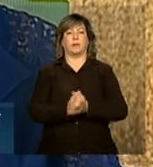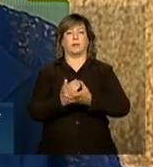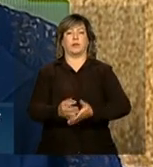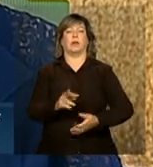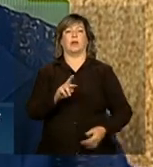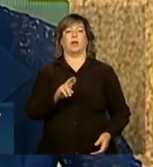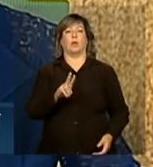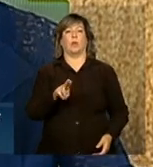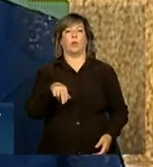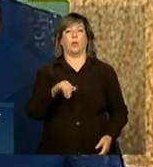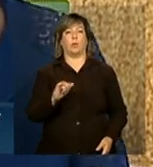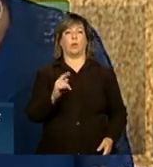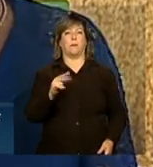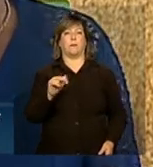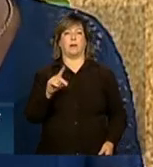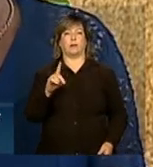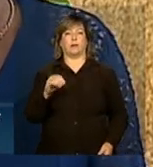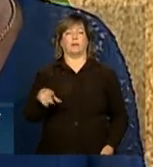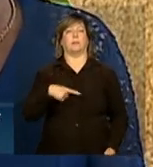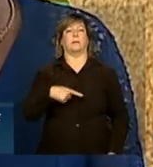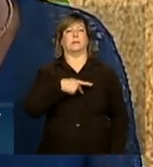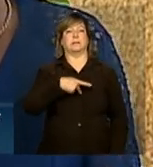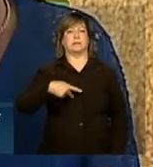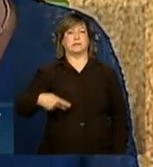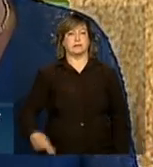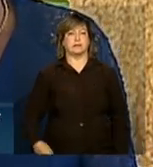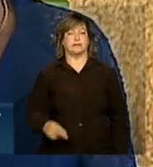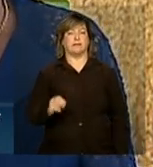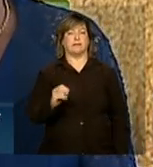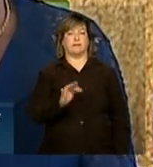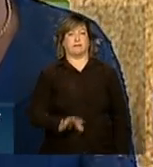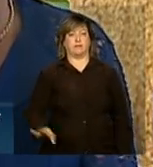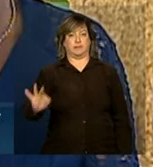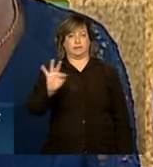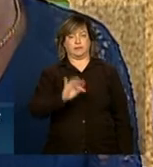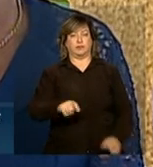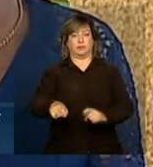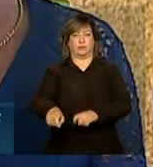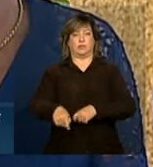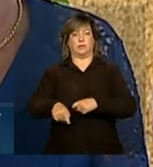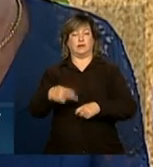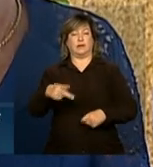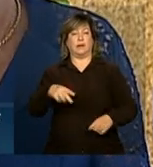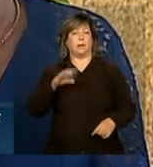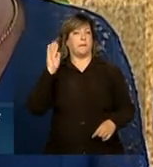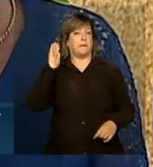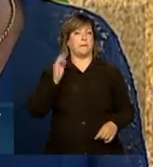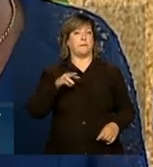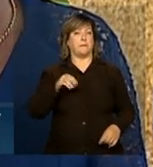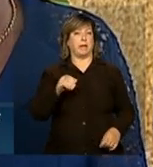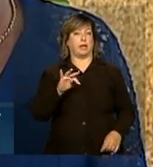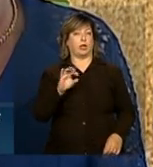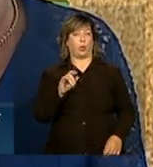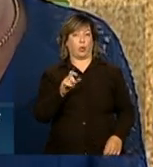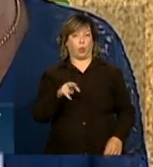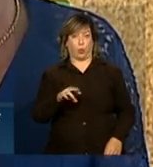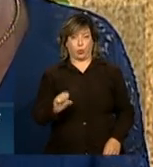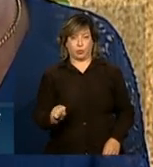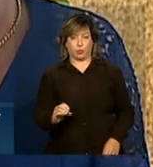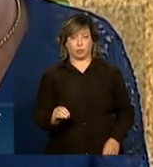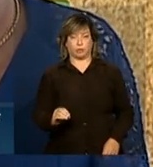Rui Prado, presidente da Federação da Agricultura e Pecuária do Estado de Mato Grosso. Cumprimentar